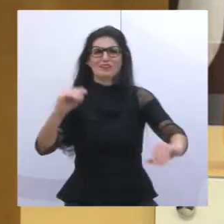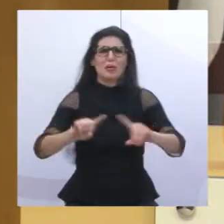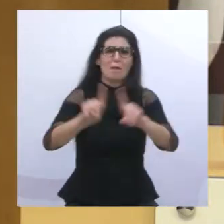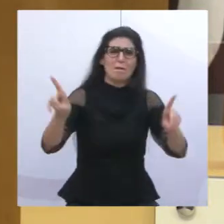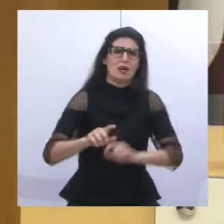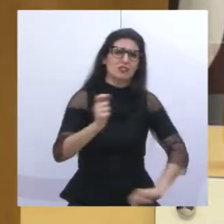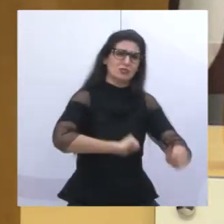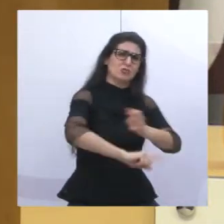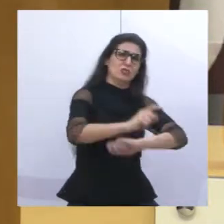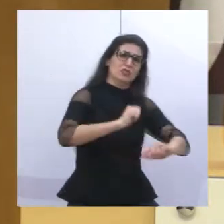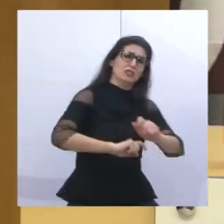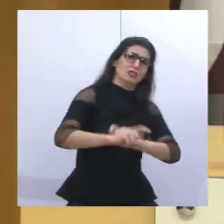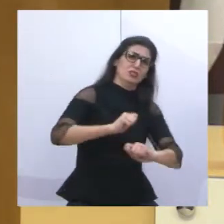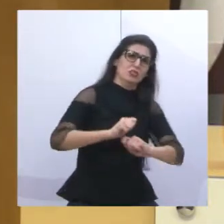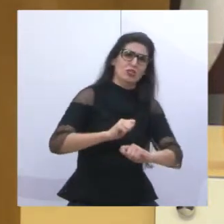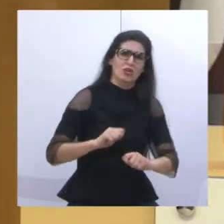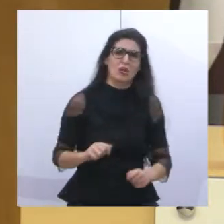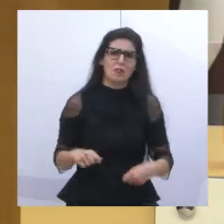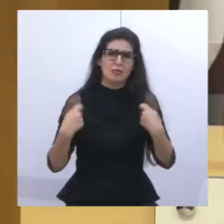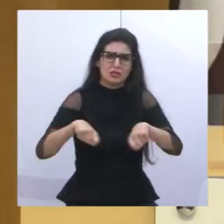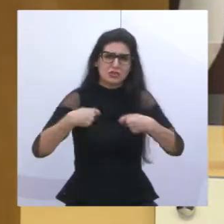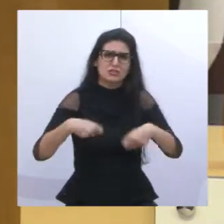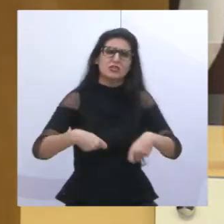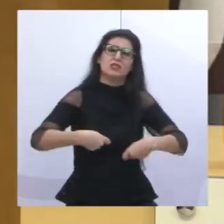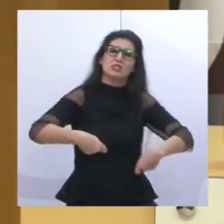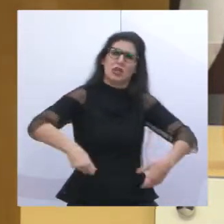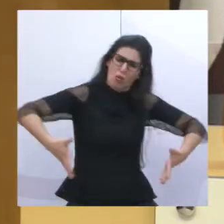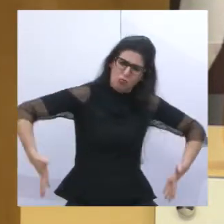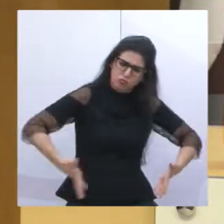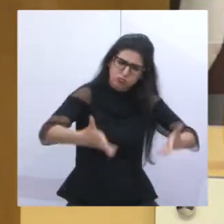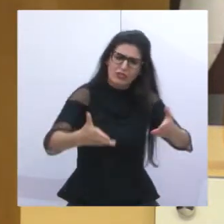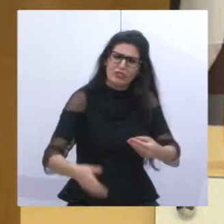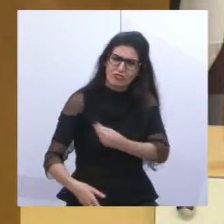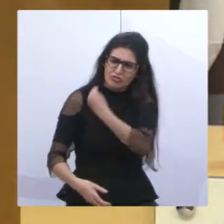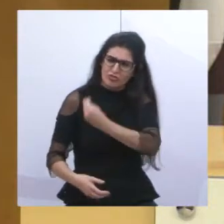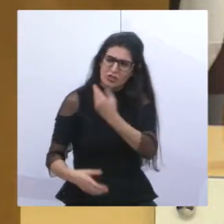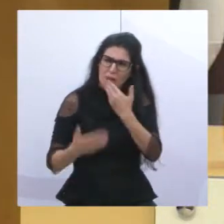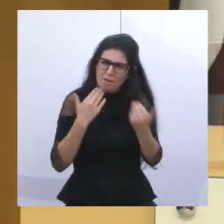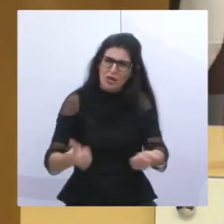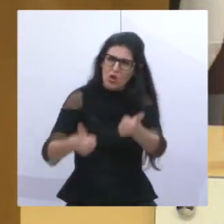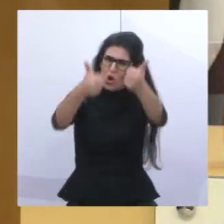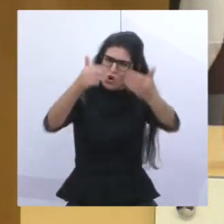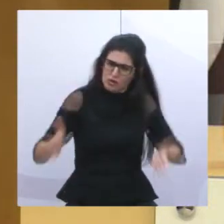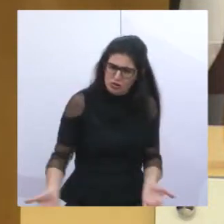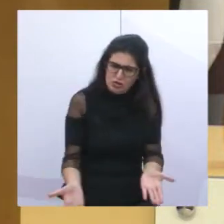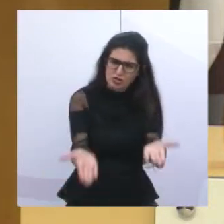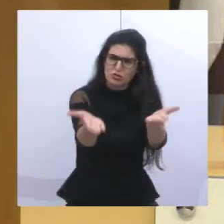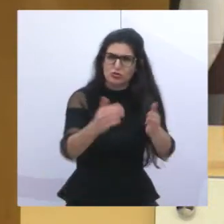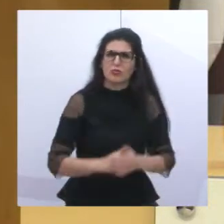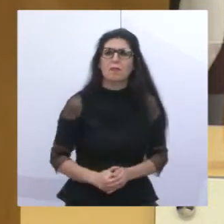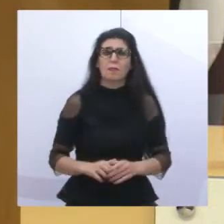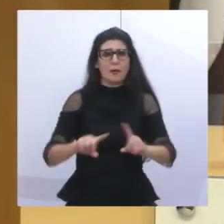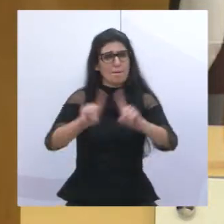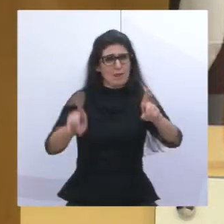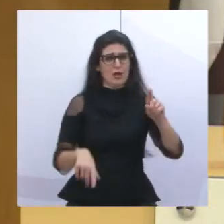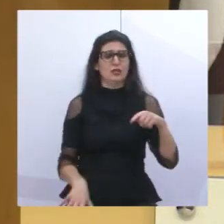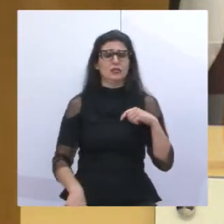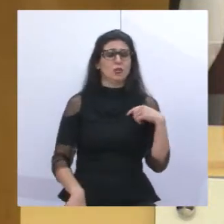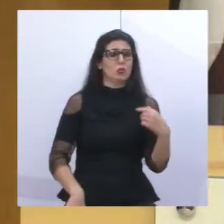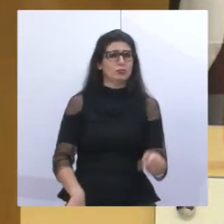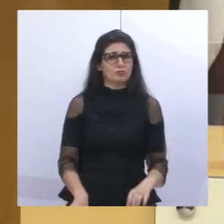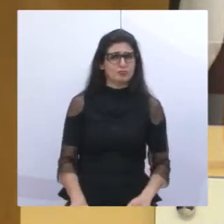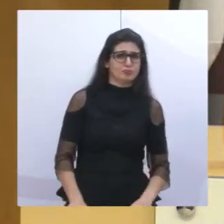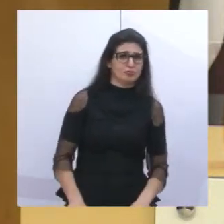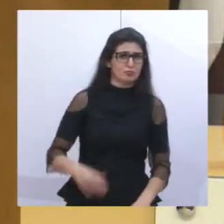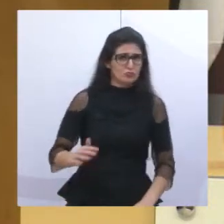municipal trabalhasse na prevenção, desse mais qualidade de vida. Então, eu entendo que quando todo mundo for